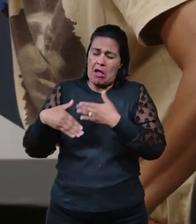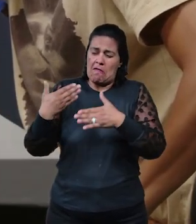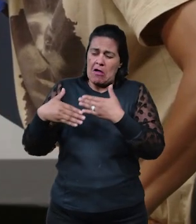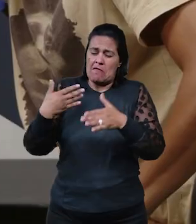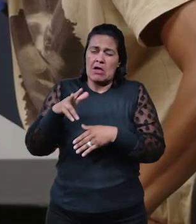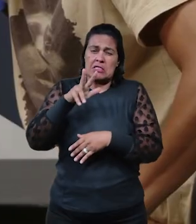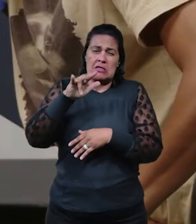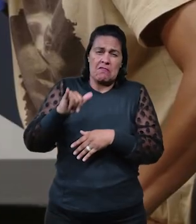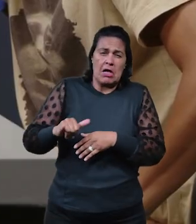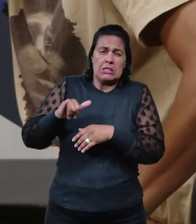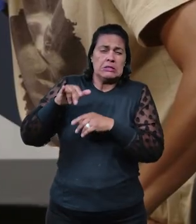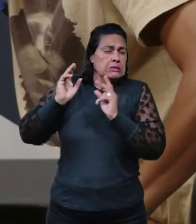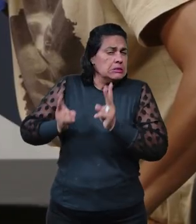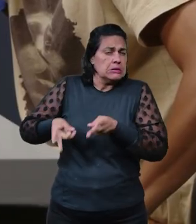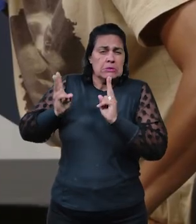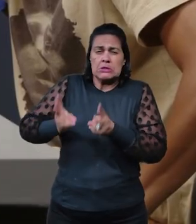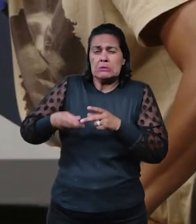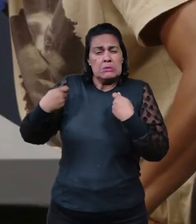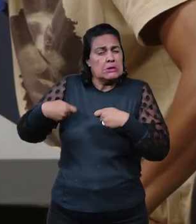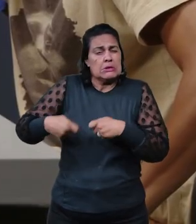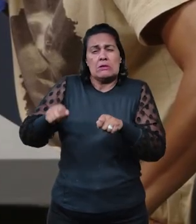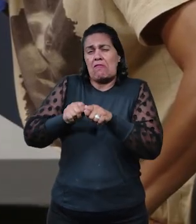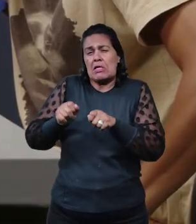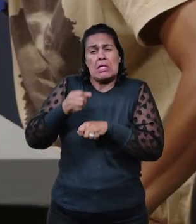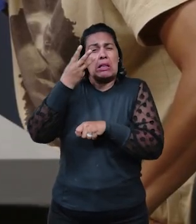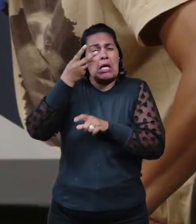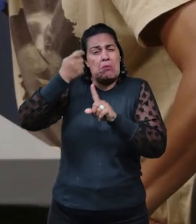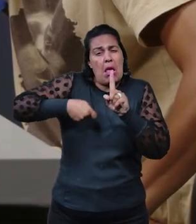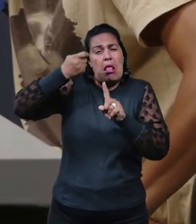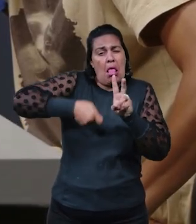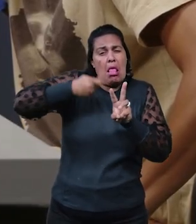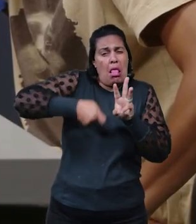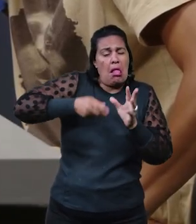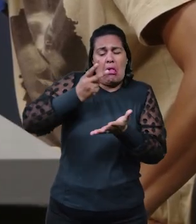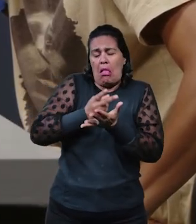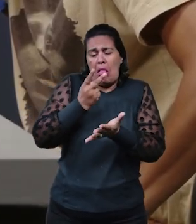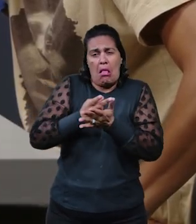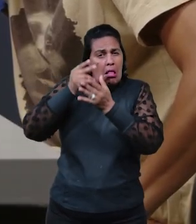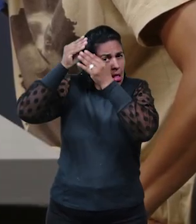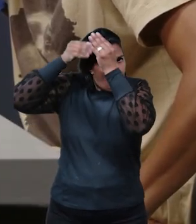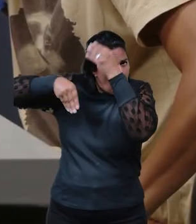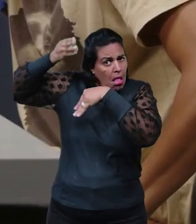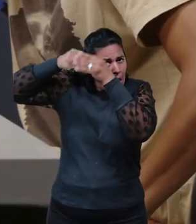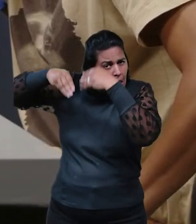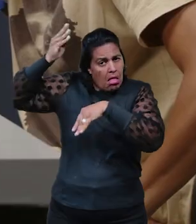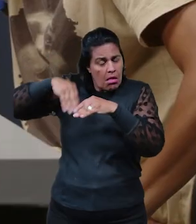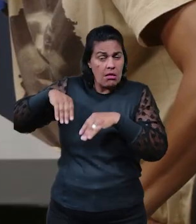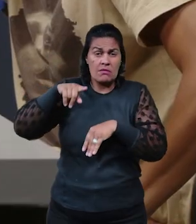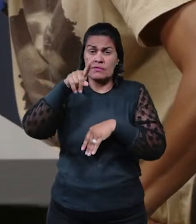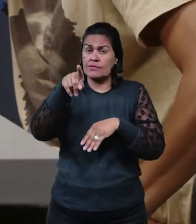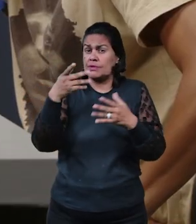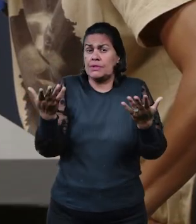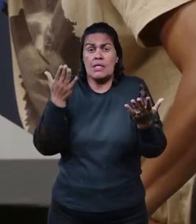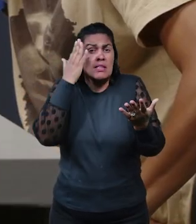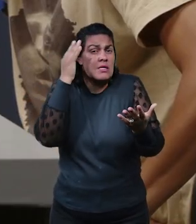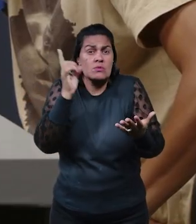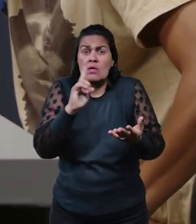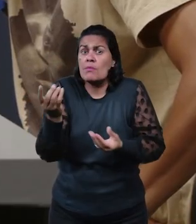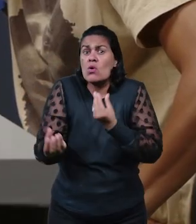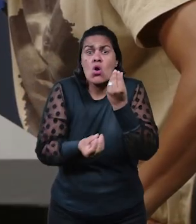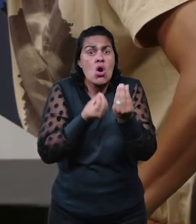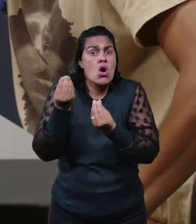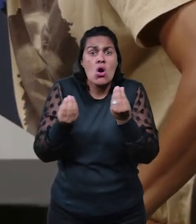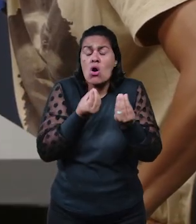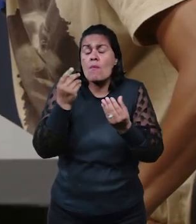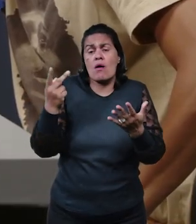que a cada 3 meses você tem que refazer o retoque da raiz e você não sequer tem o conhecimento de como que é o seu